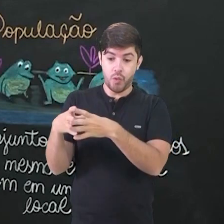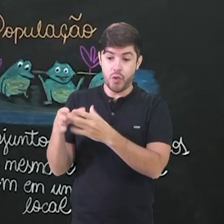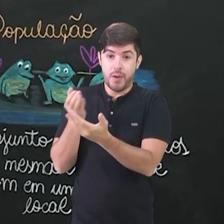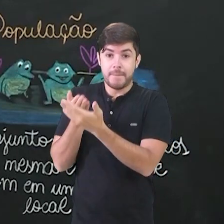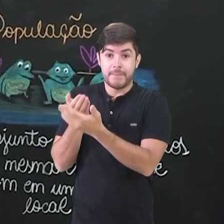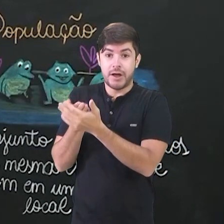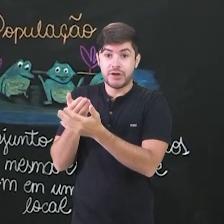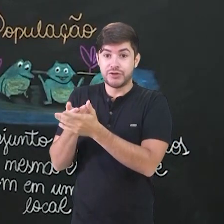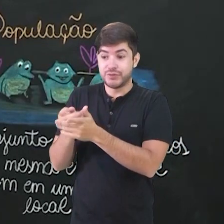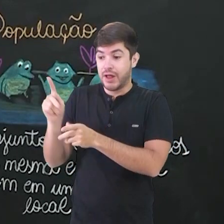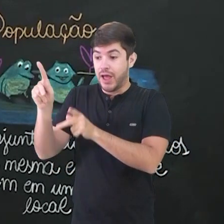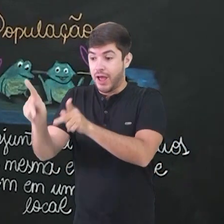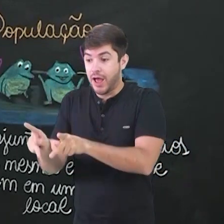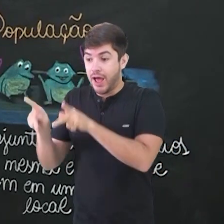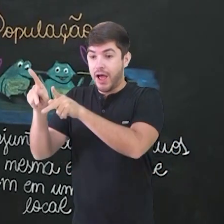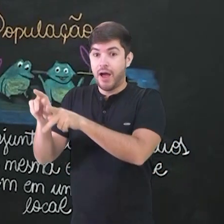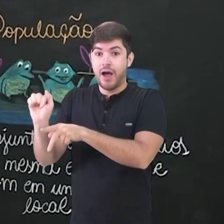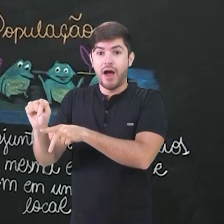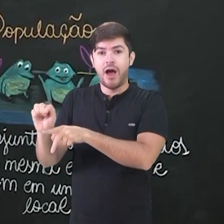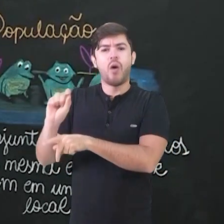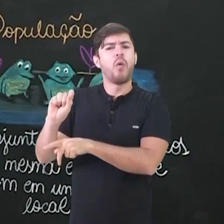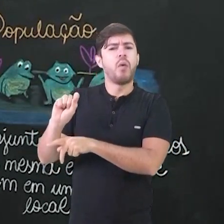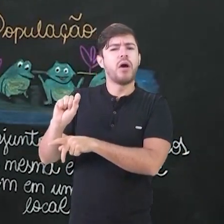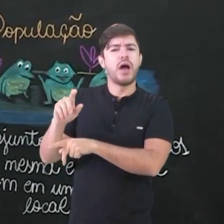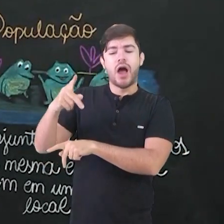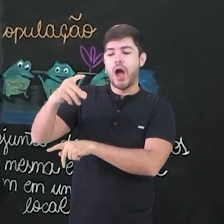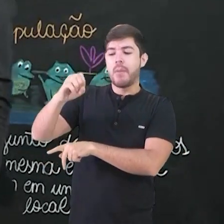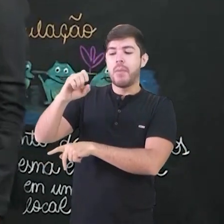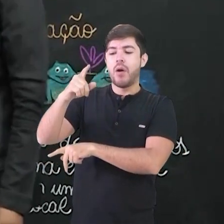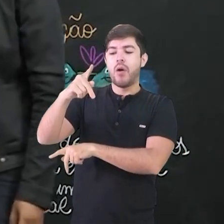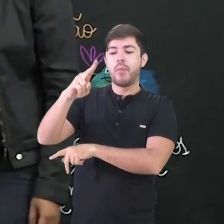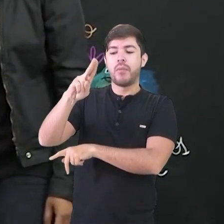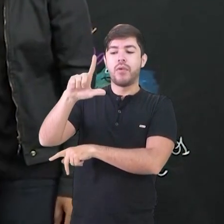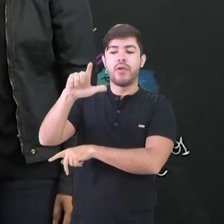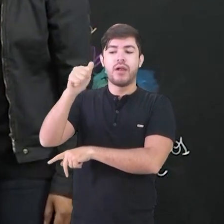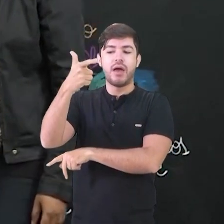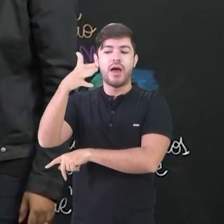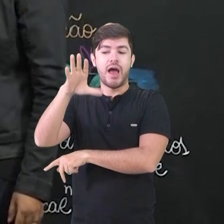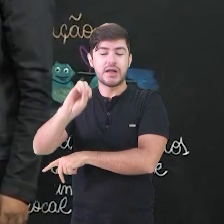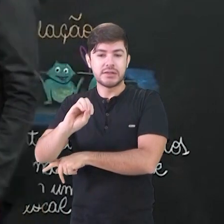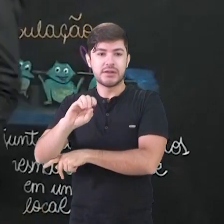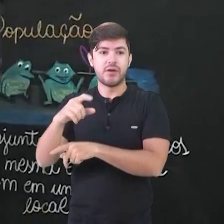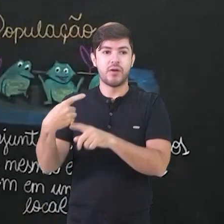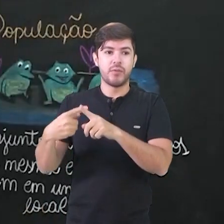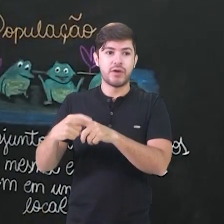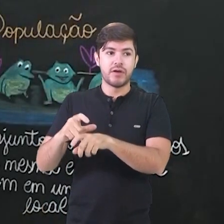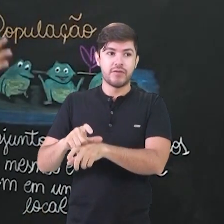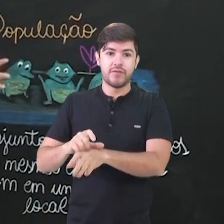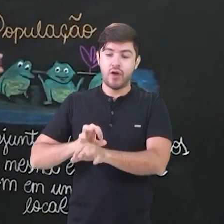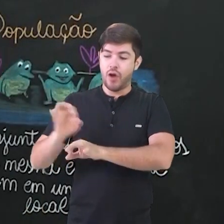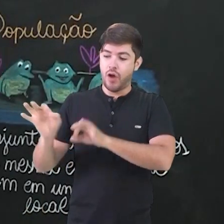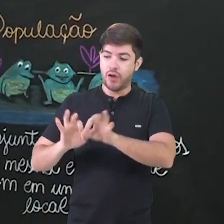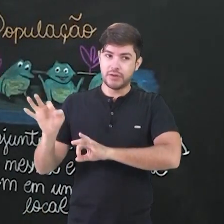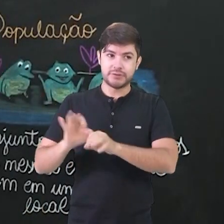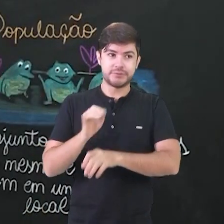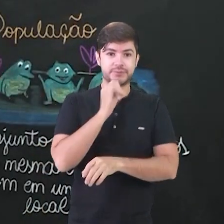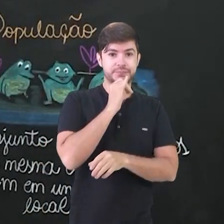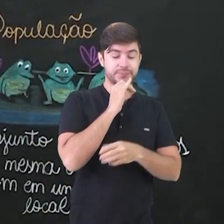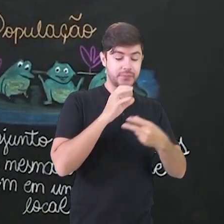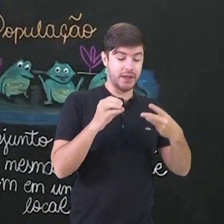estudar as populações. Falei assim, caramba, então tudo começou lá no pequenininho, lá na célula. Eu fui aumentando a